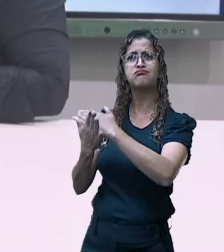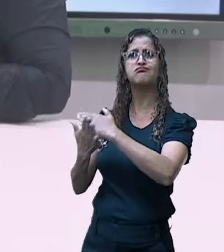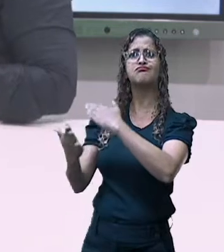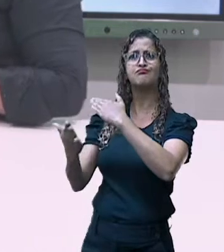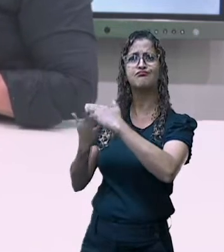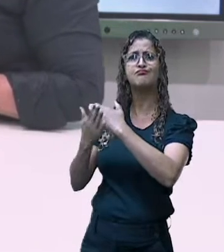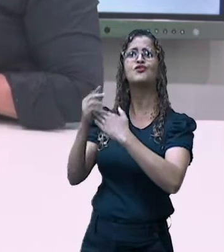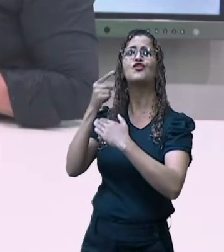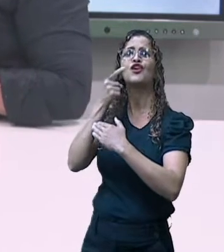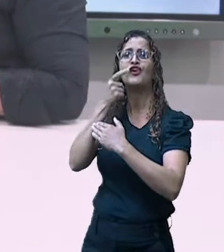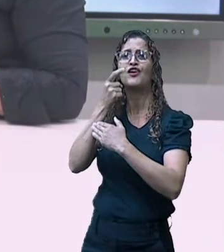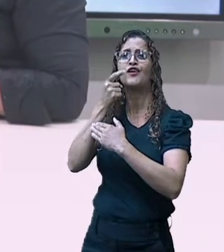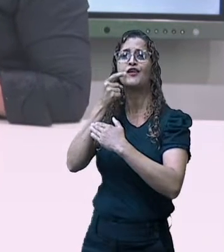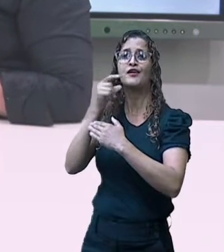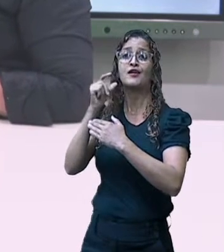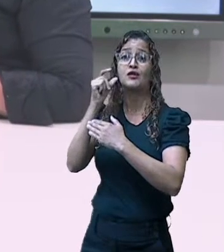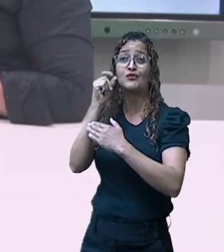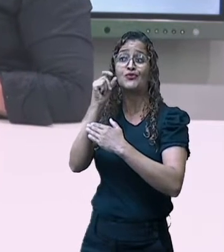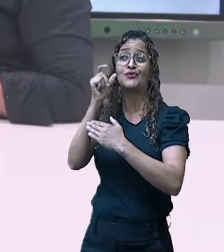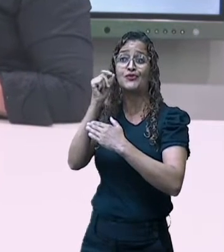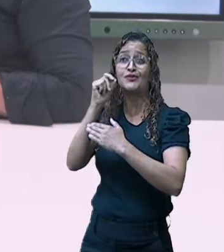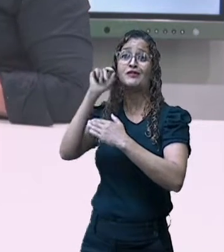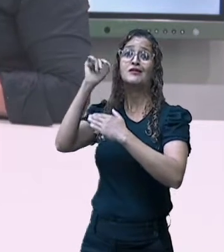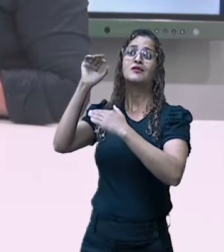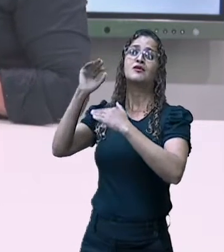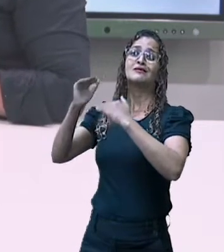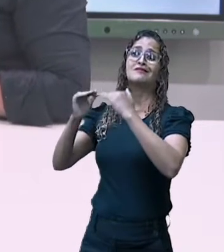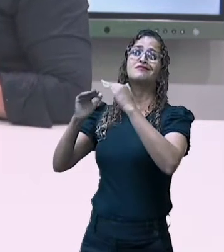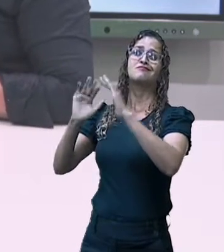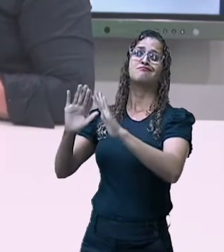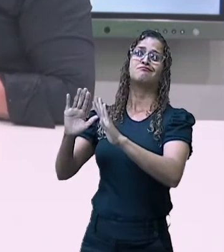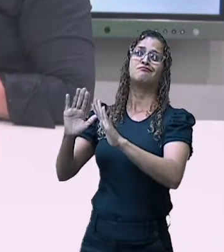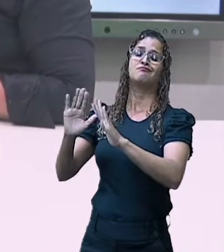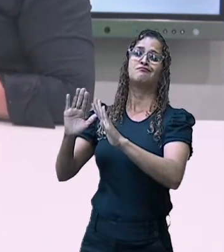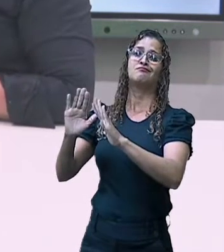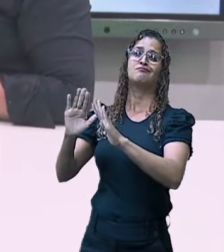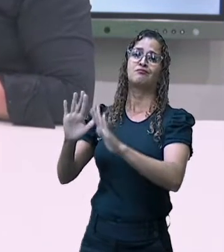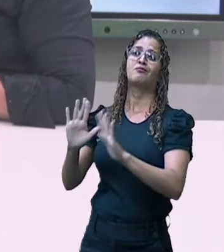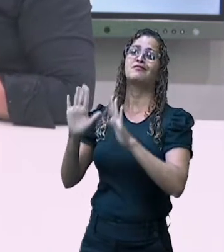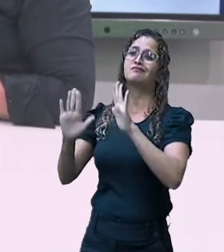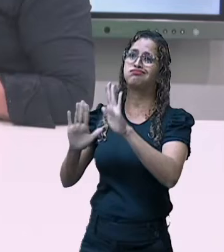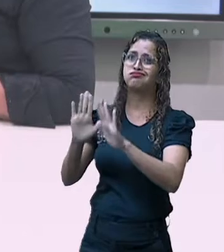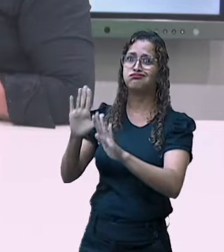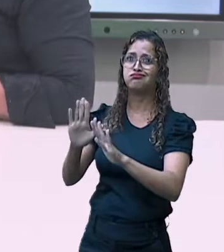no desenvolvimento de cárie. Então, a gente tem que ter muito cuidado com o que a